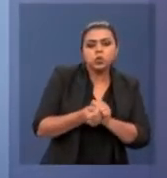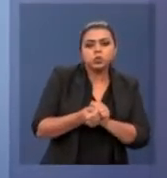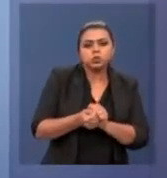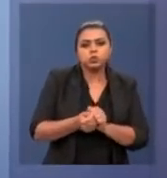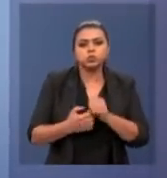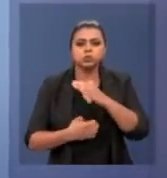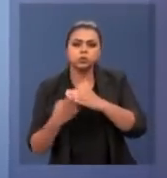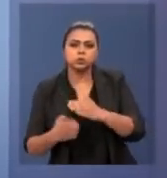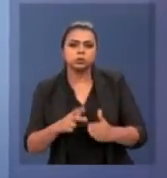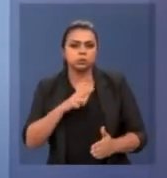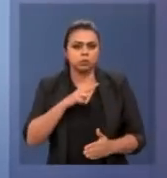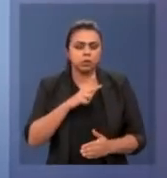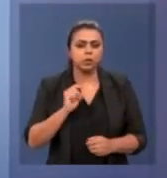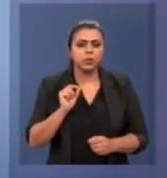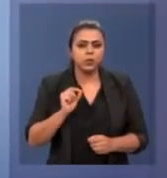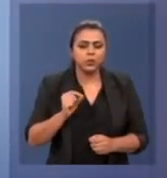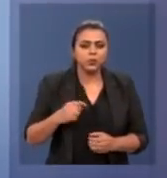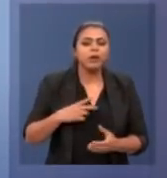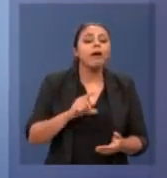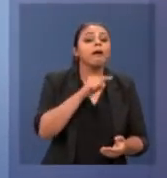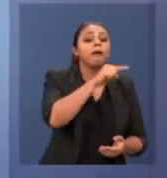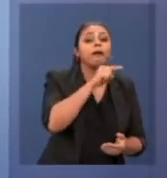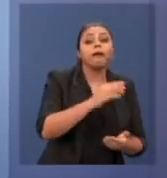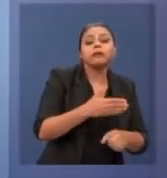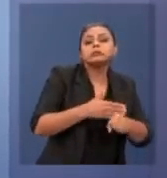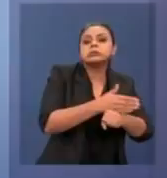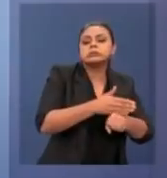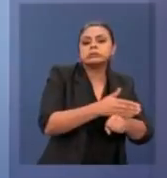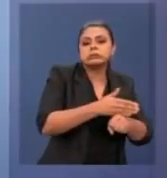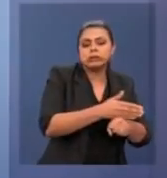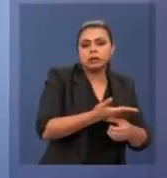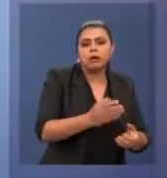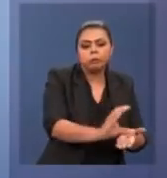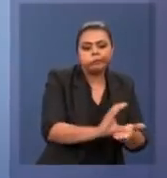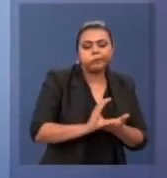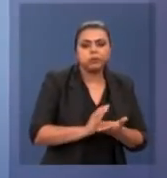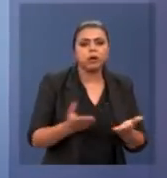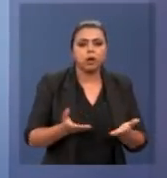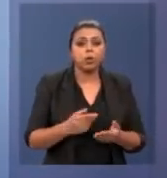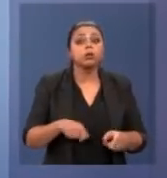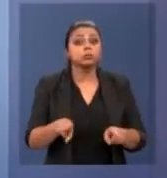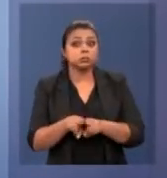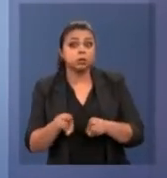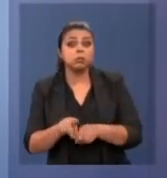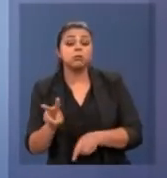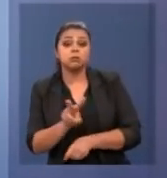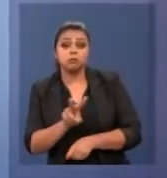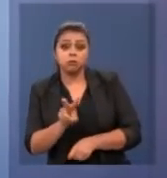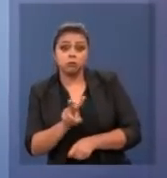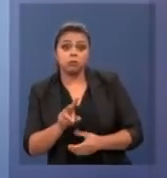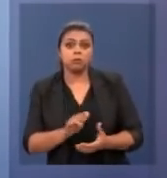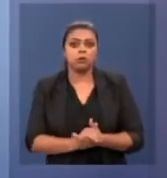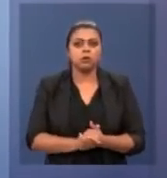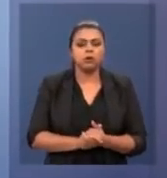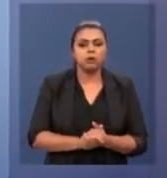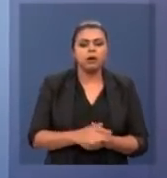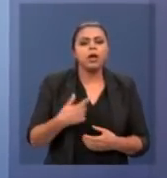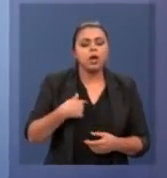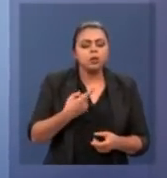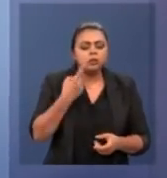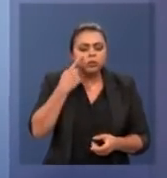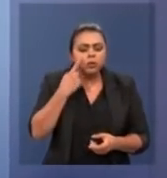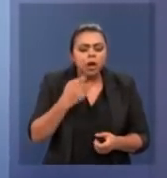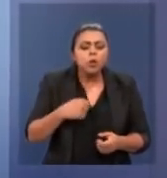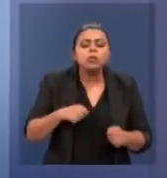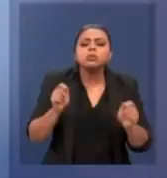para investir no saneamento do município da serra atual gestão fez agora em vila velha eu compreendo que é possível fazer se